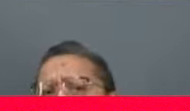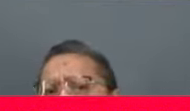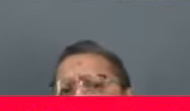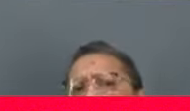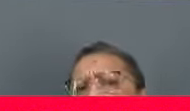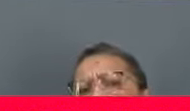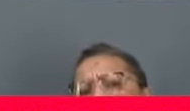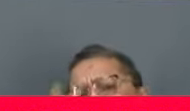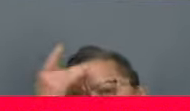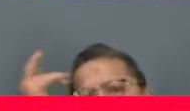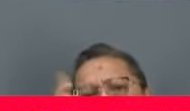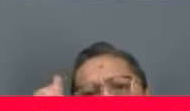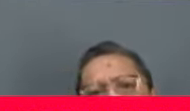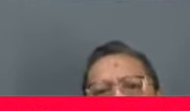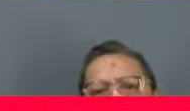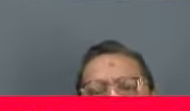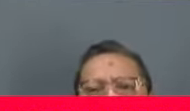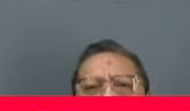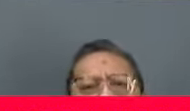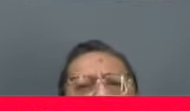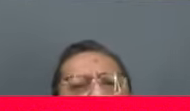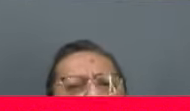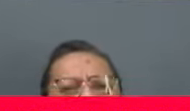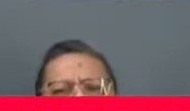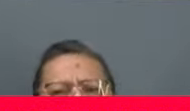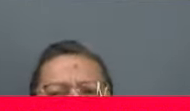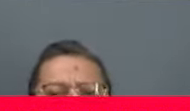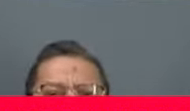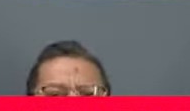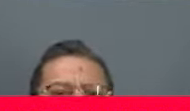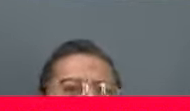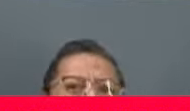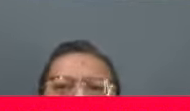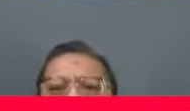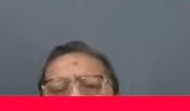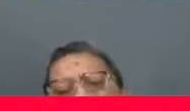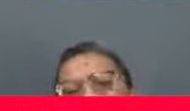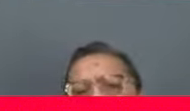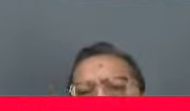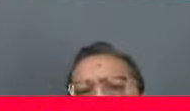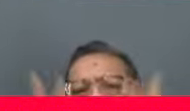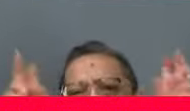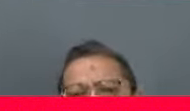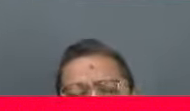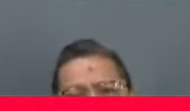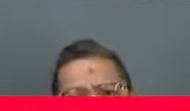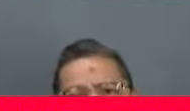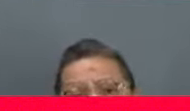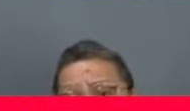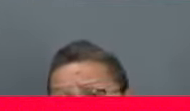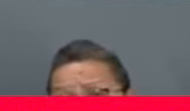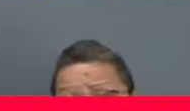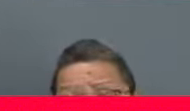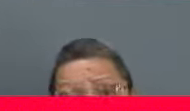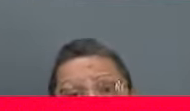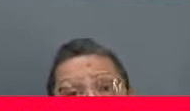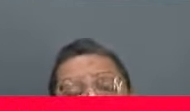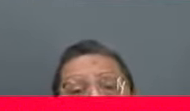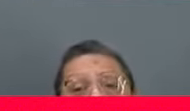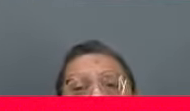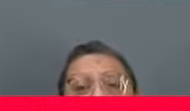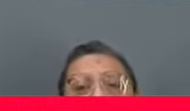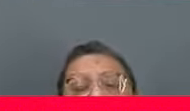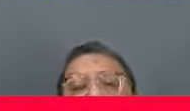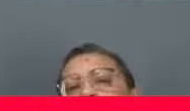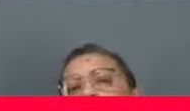de direita Alguém já viu na imprensa a imprensa se referindo a mim a vossa excelência Senadora Rosana